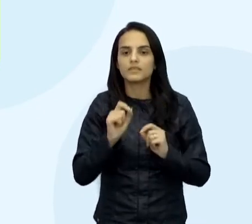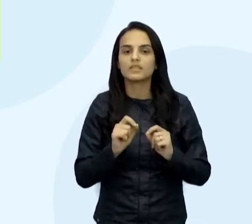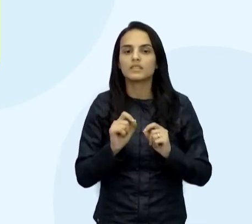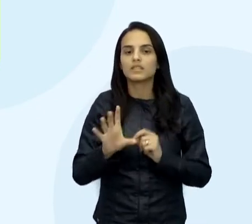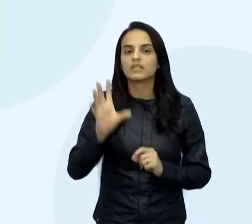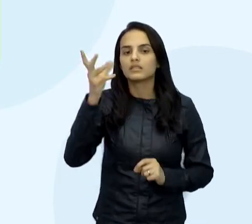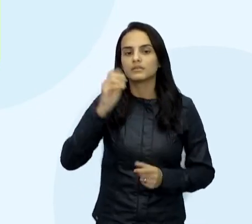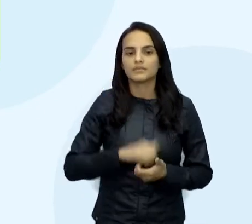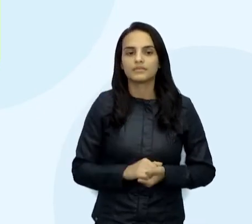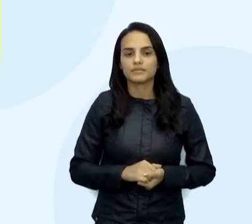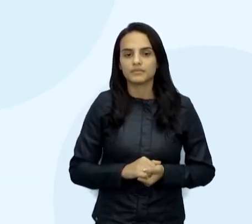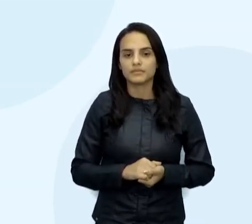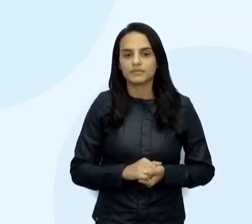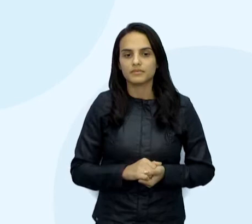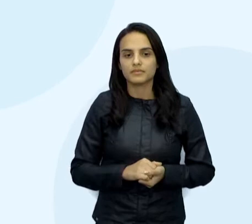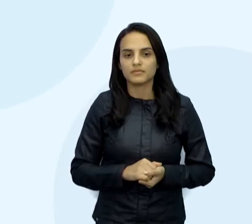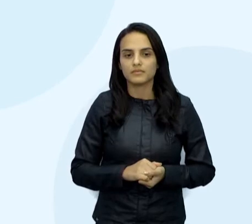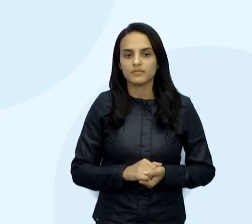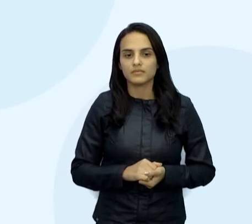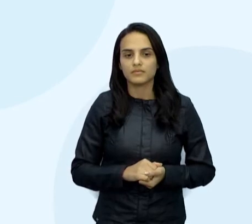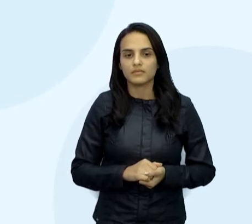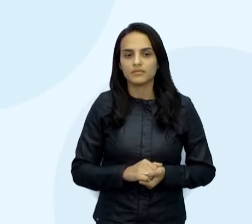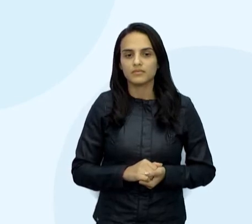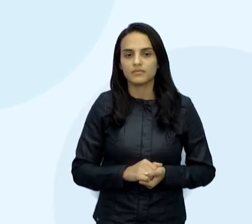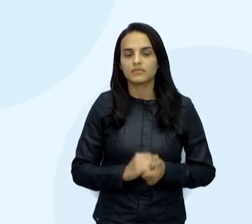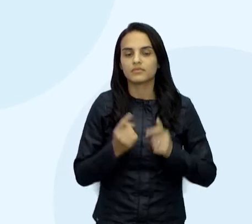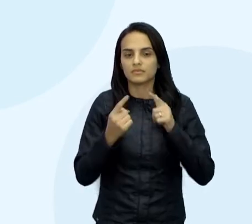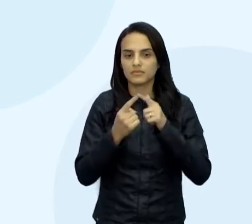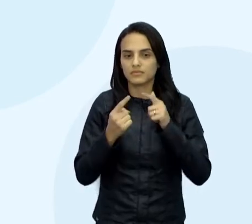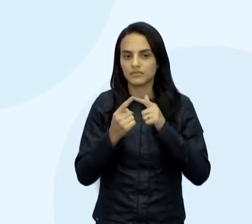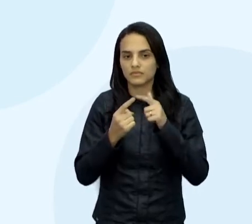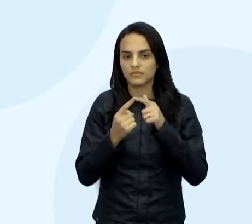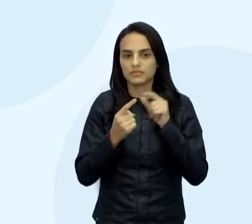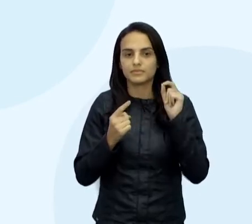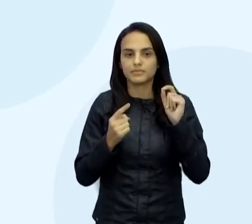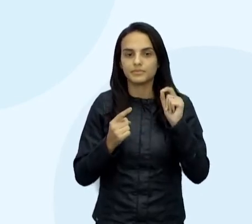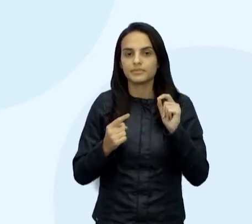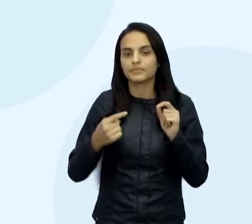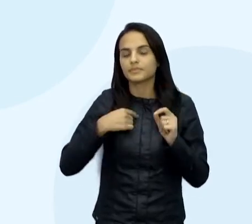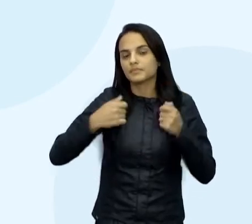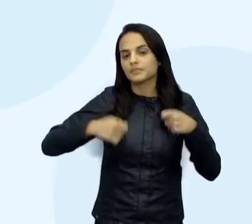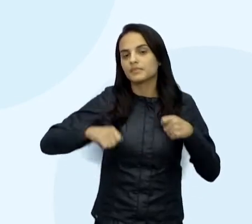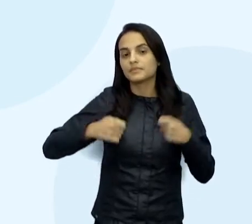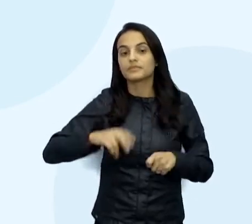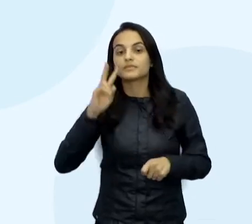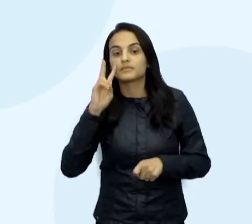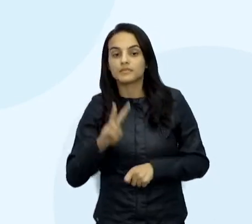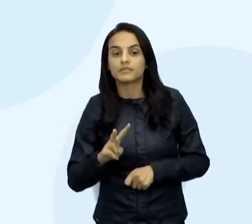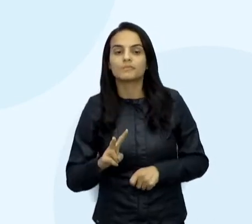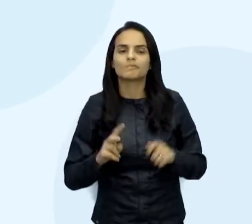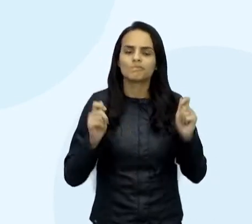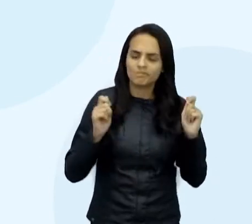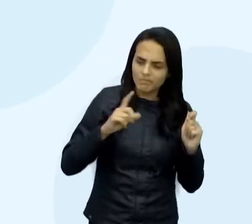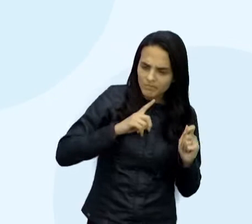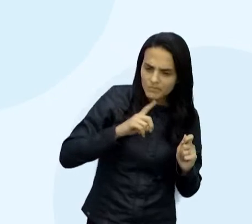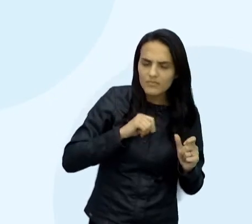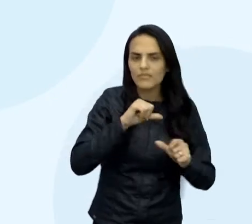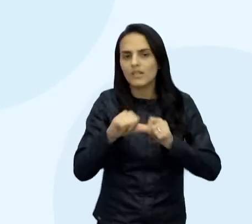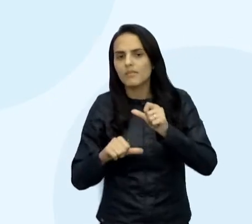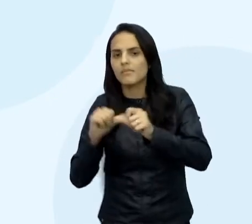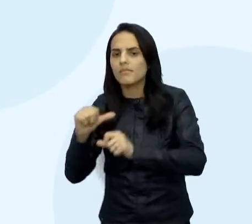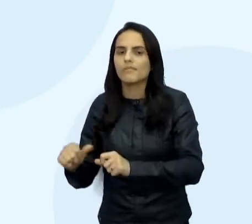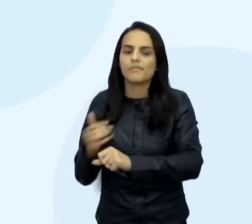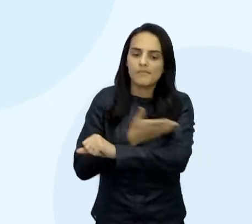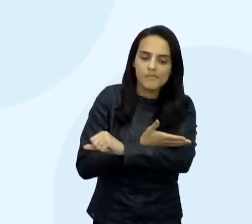levantar algumas hipóteses. Uma delas, primeiro, o que eu tenho que ver? Será que houve mudança nos hábitos